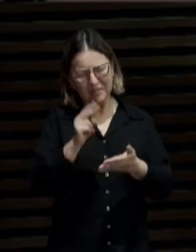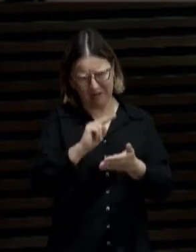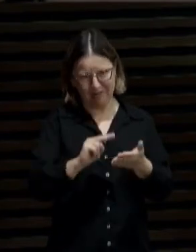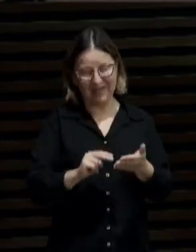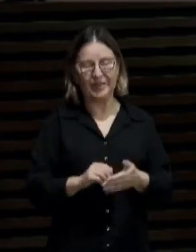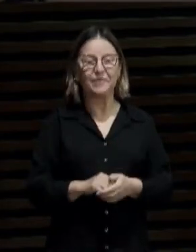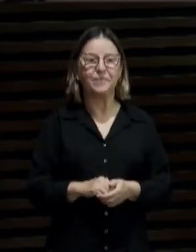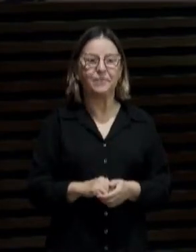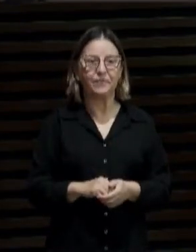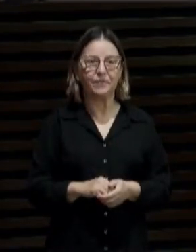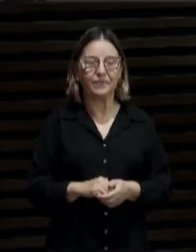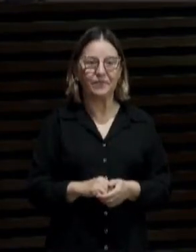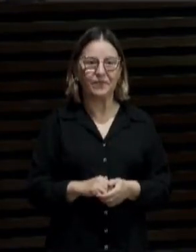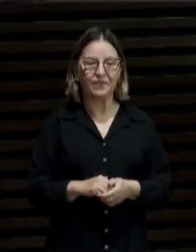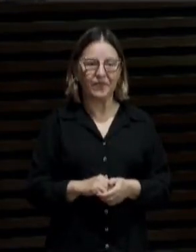No versículo 1,